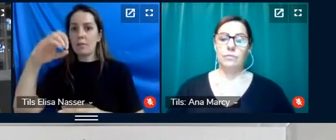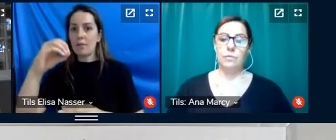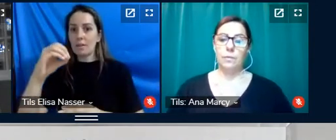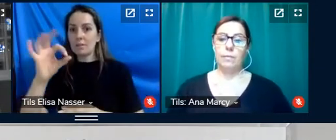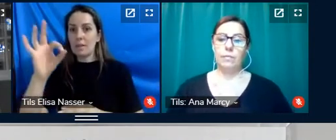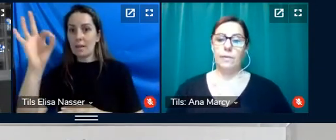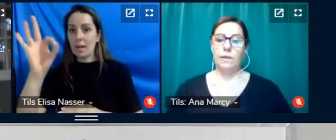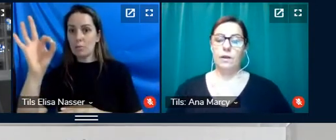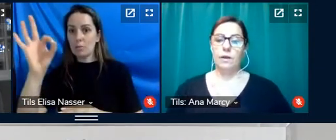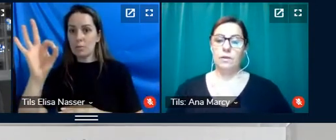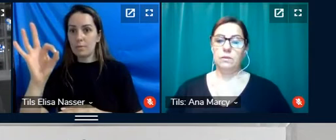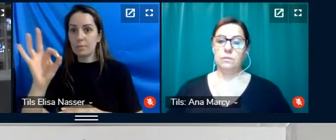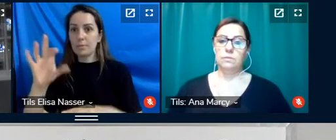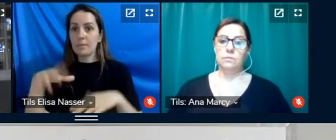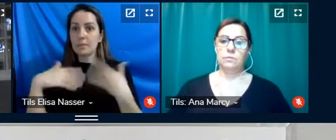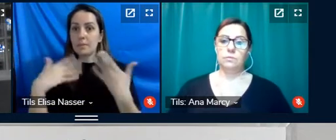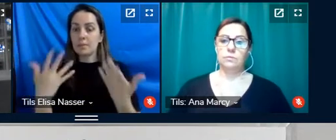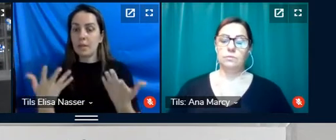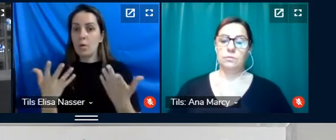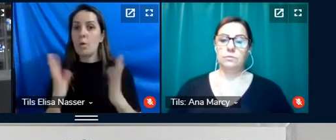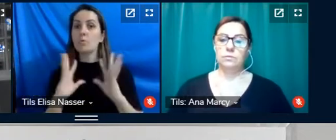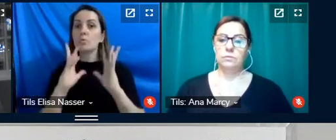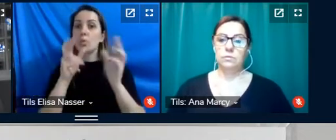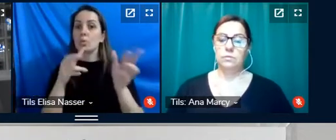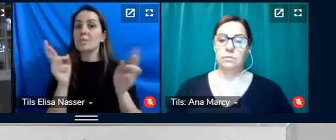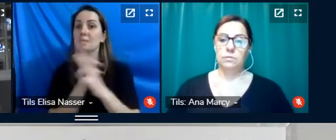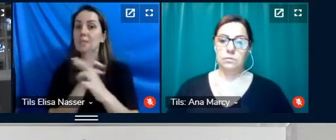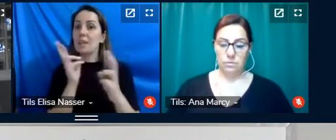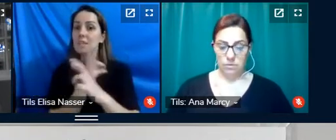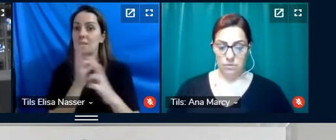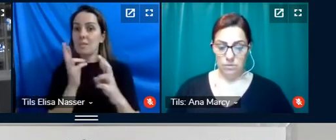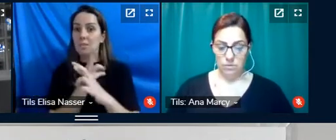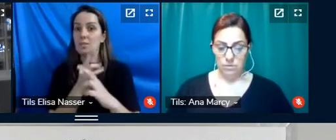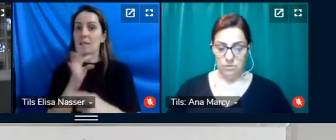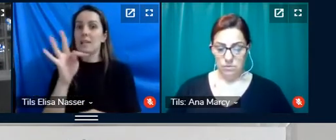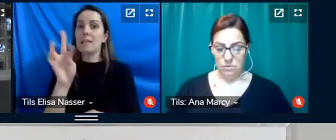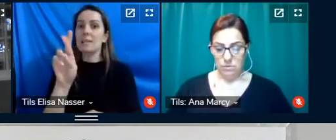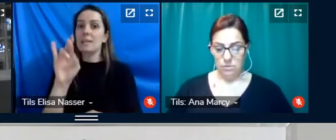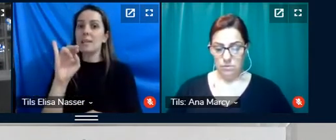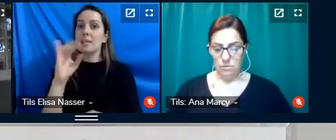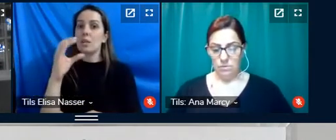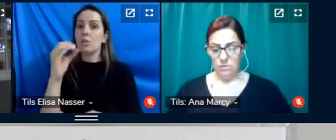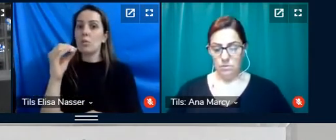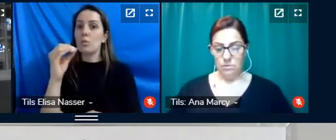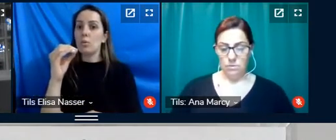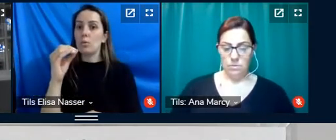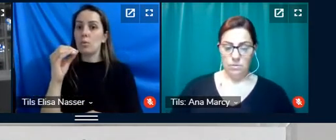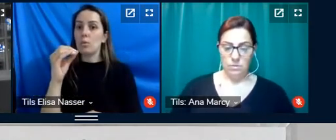Então, todas as relações de trigonometria valem